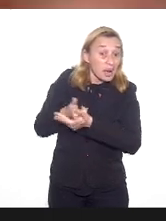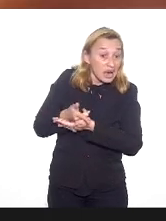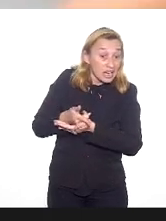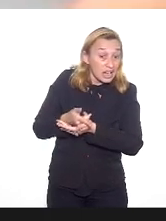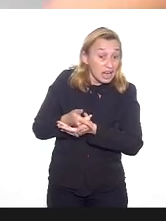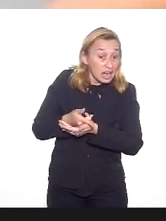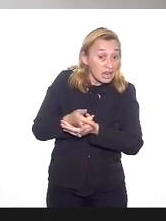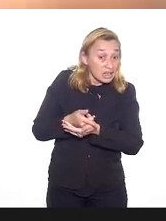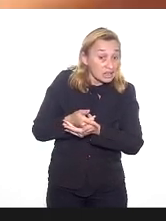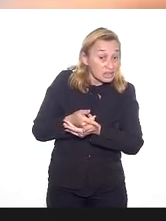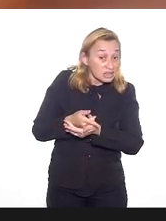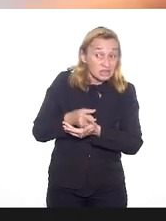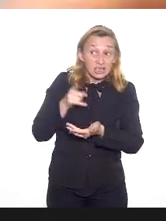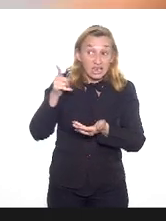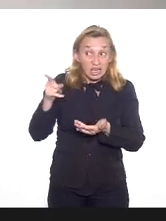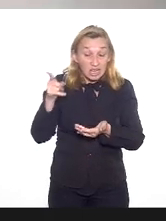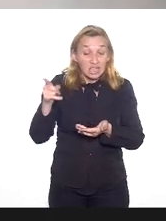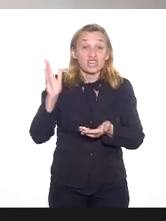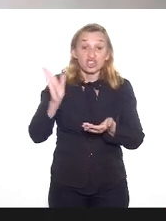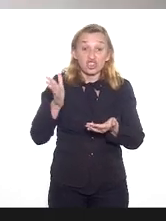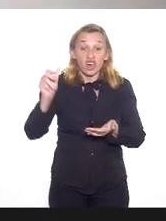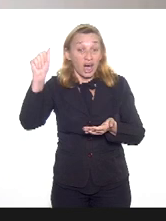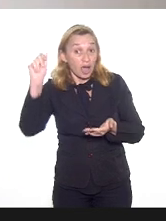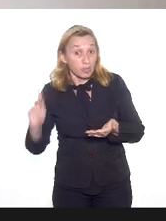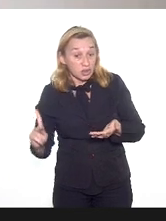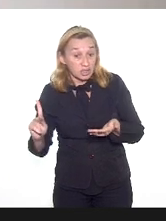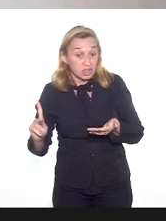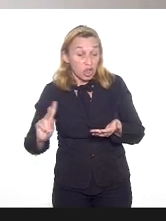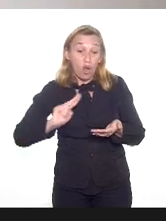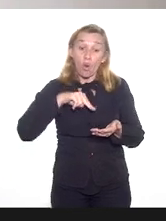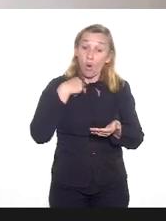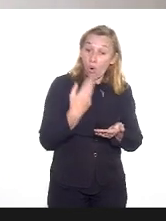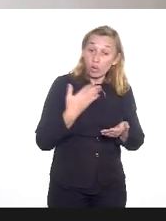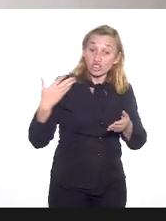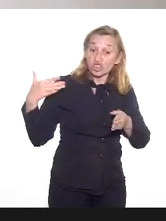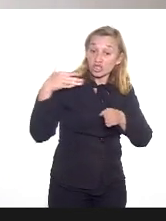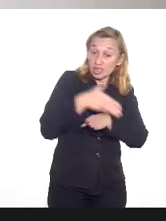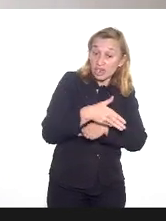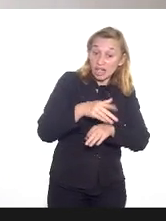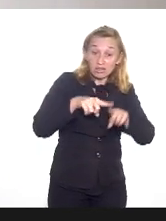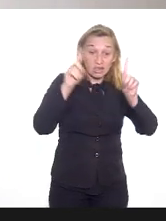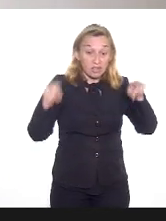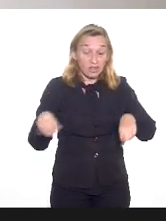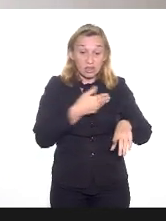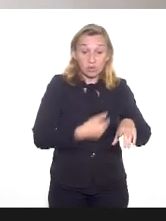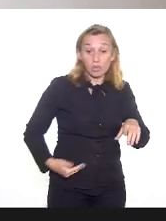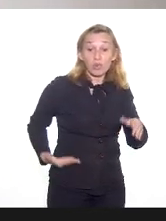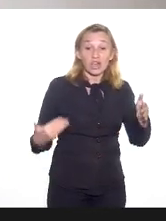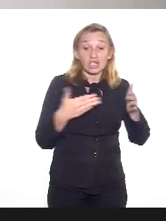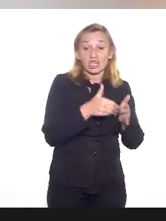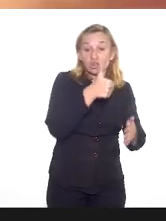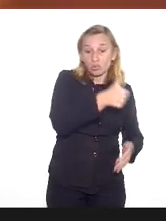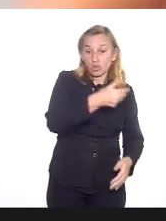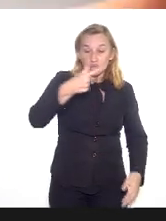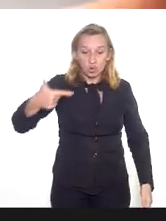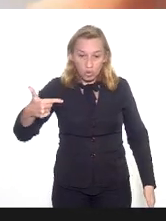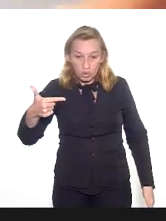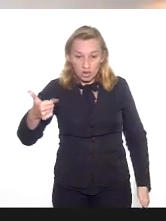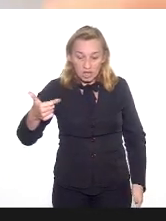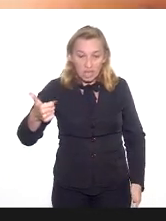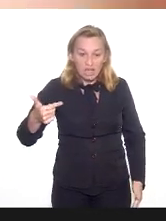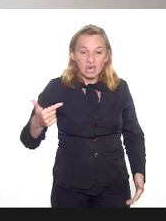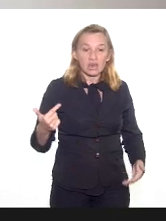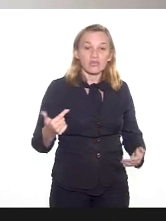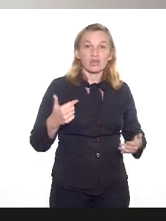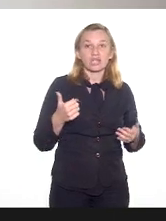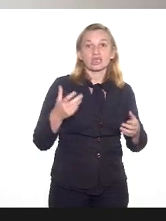com o pagamento daqueles que já estão se aposentando ou que tinham entrado no serviço público até 2012 e vão se aposentar só daqui a